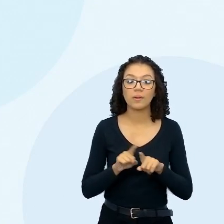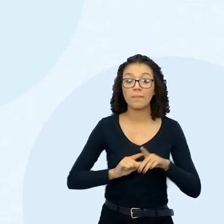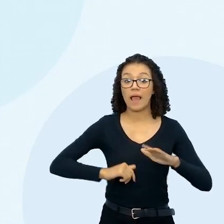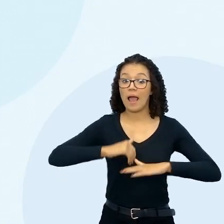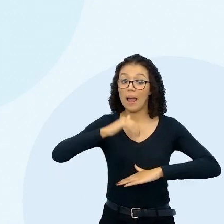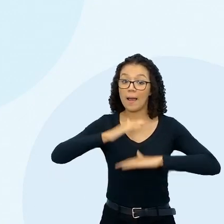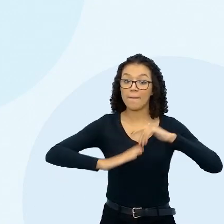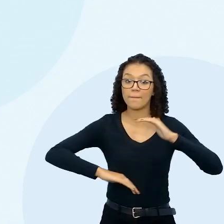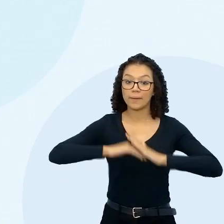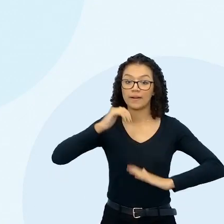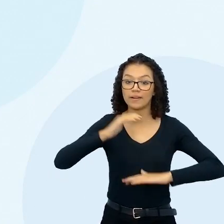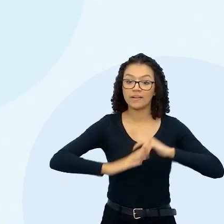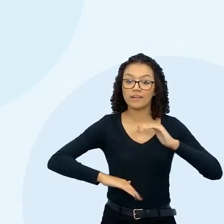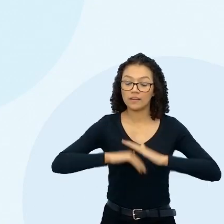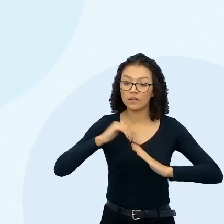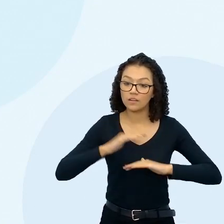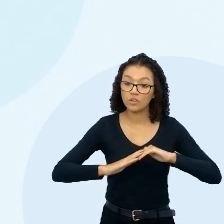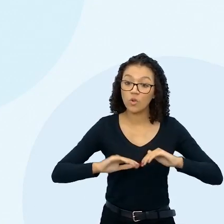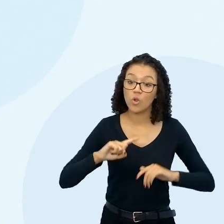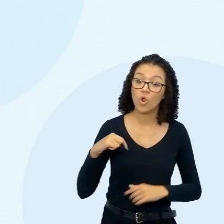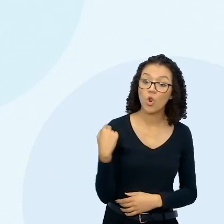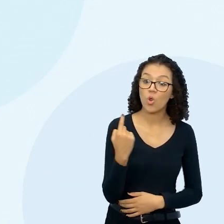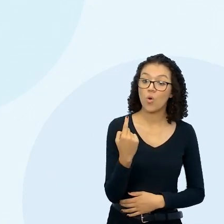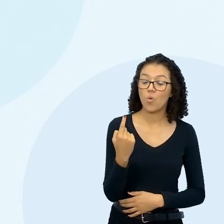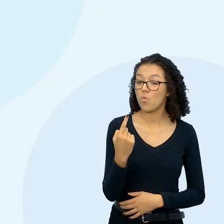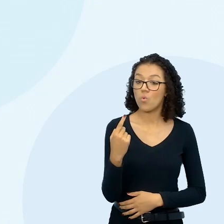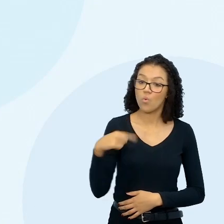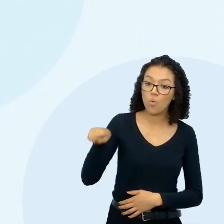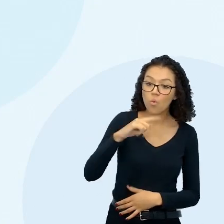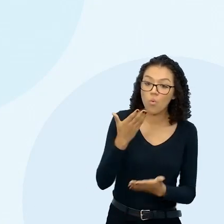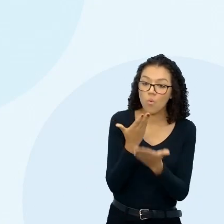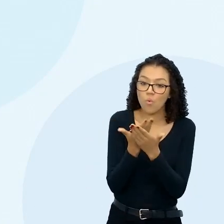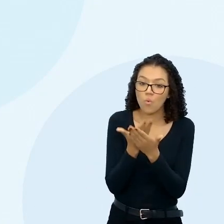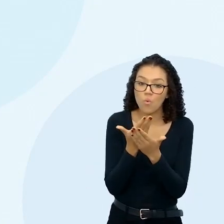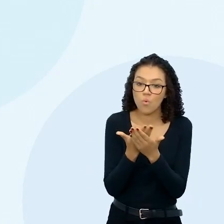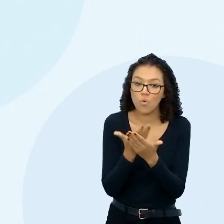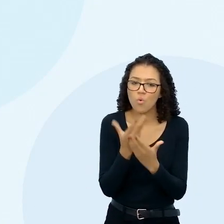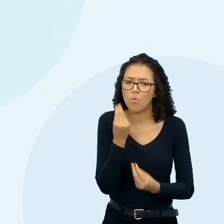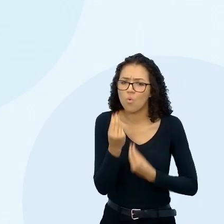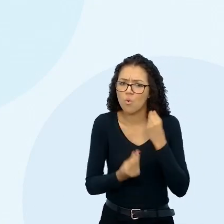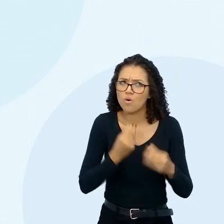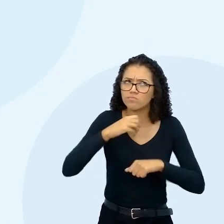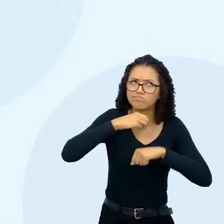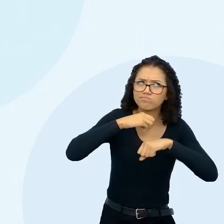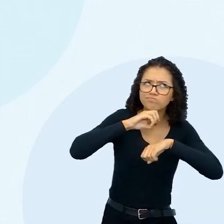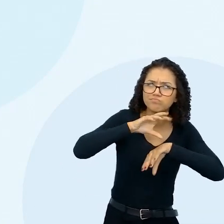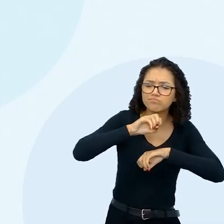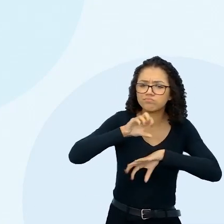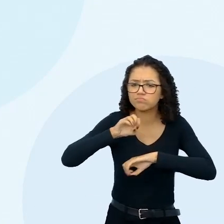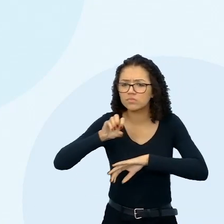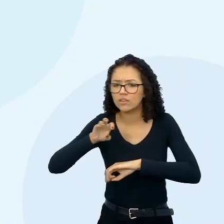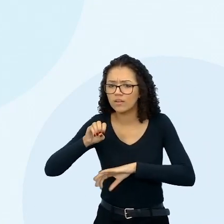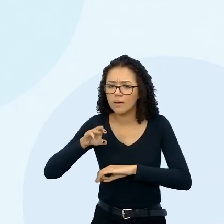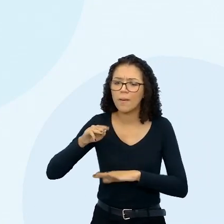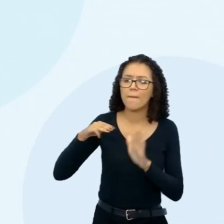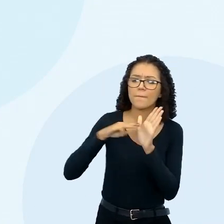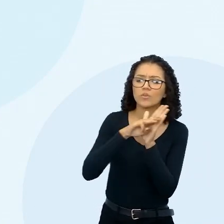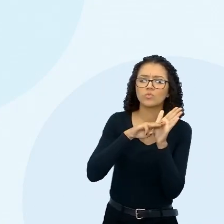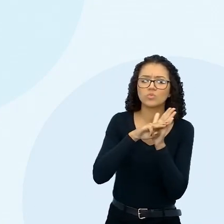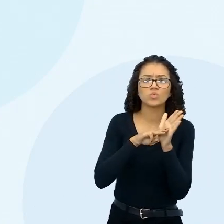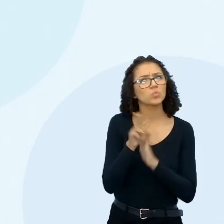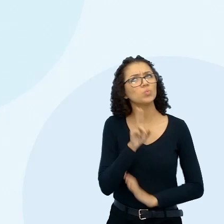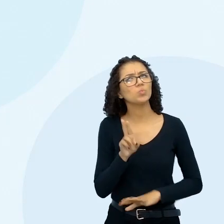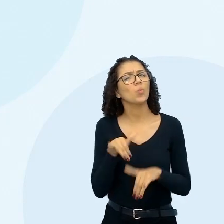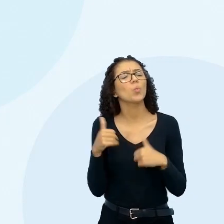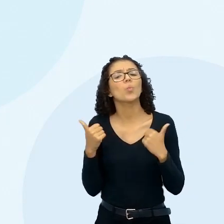das habilidades de retomada, elabore um plano de aula, tendo como suporte alguma das metodologias ativas. E aí, lembrando, né,